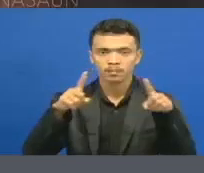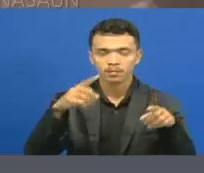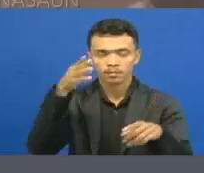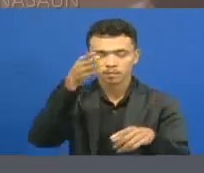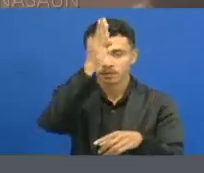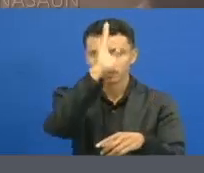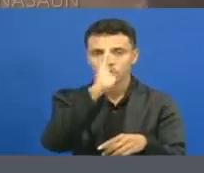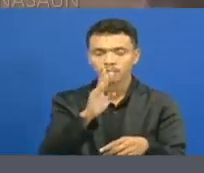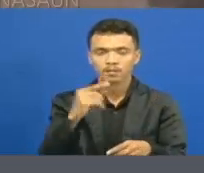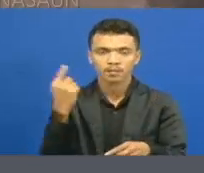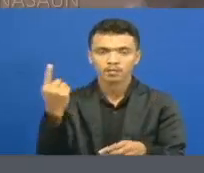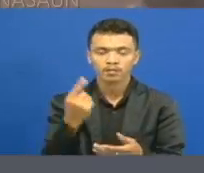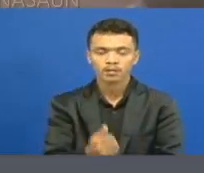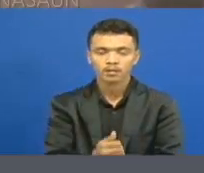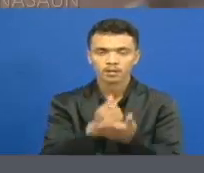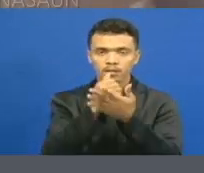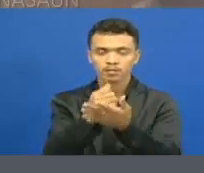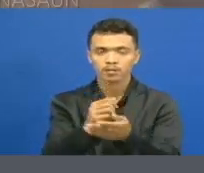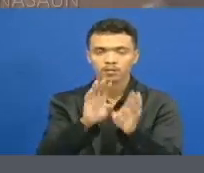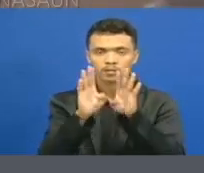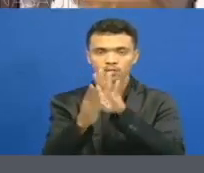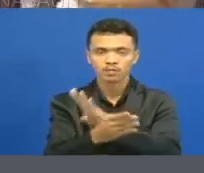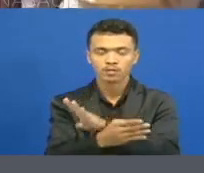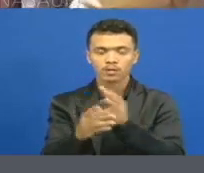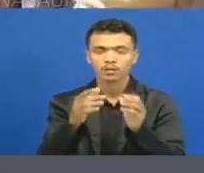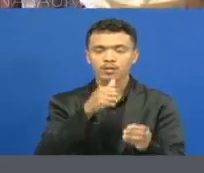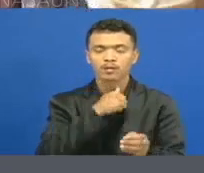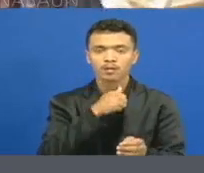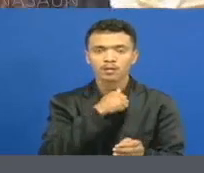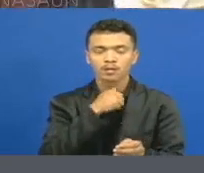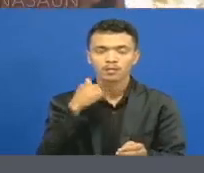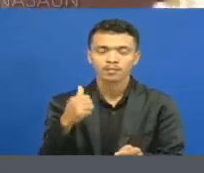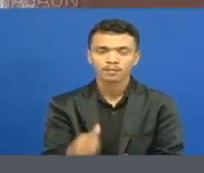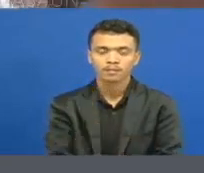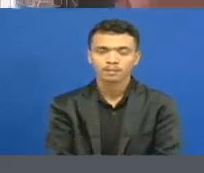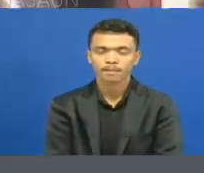reino a tu servir nundar sa seluk na inha e mundo rai clarang. Vasilo Carvalho, RTTeli.